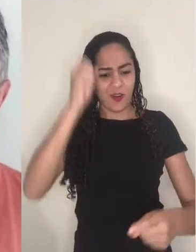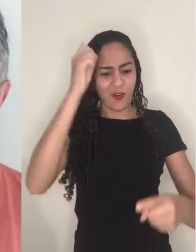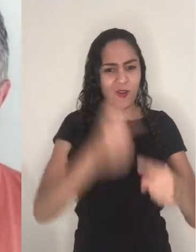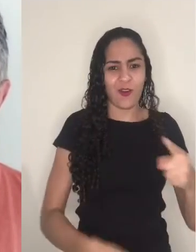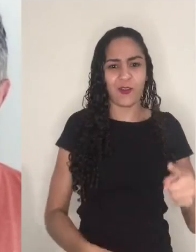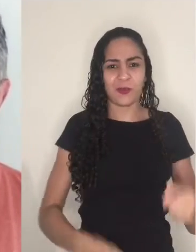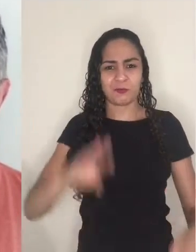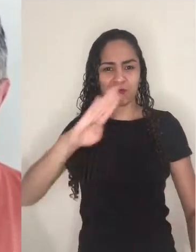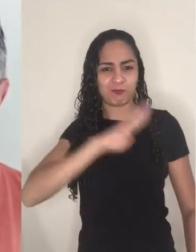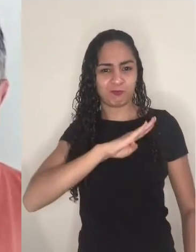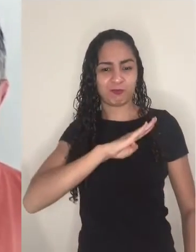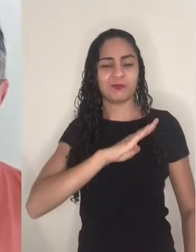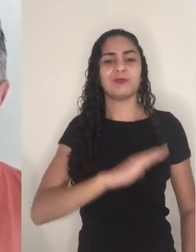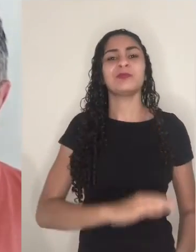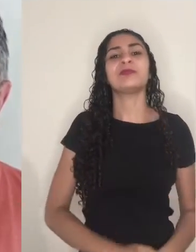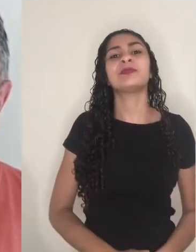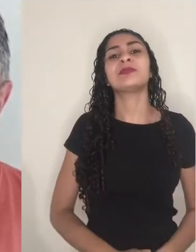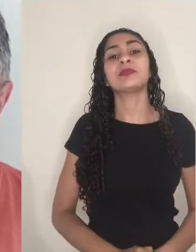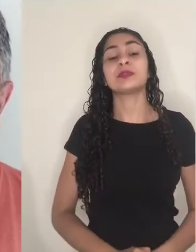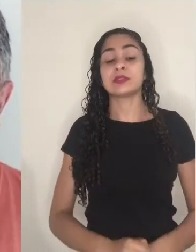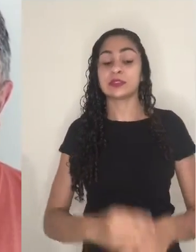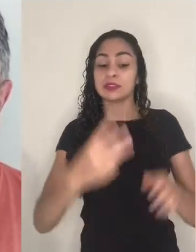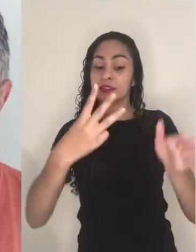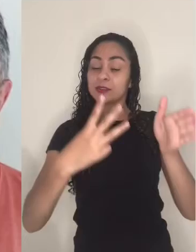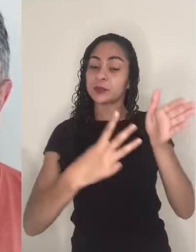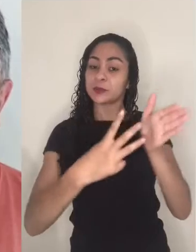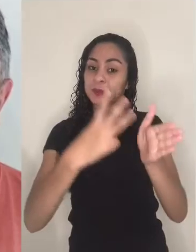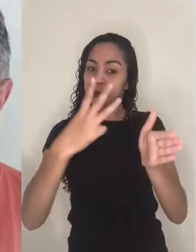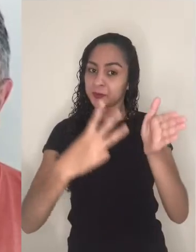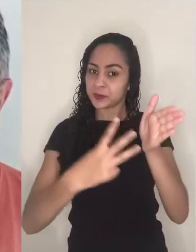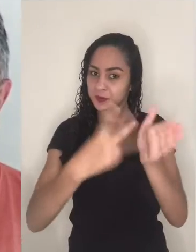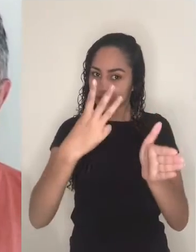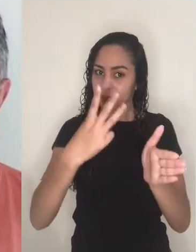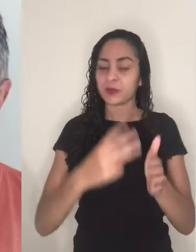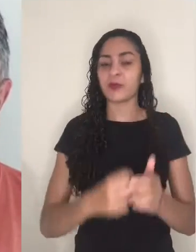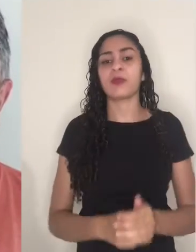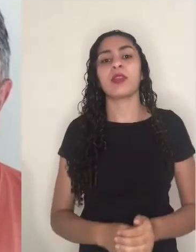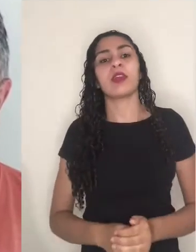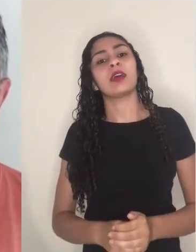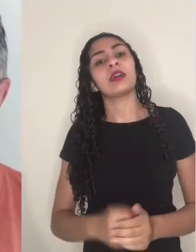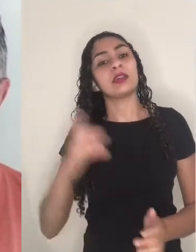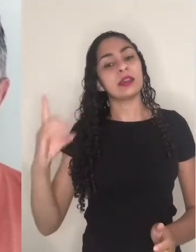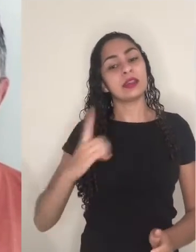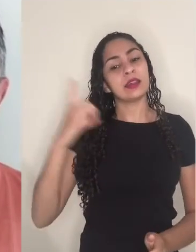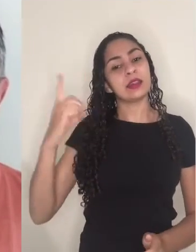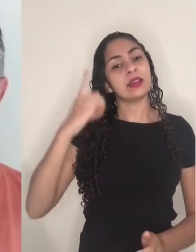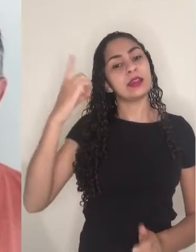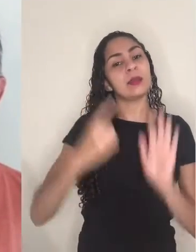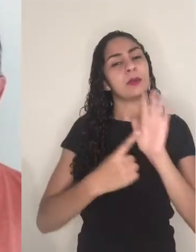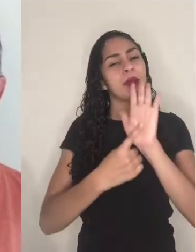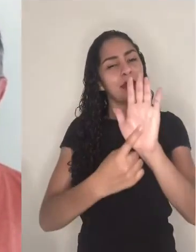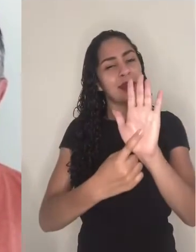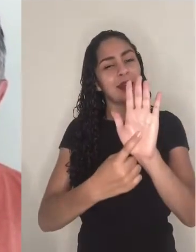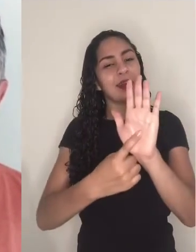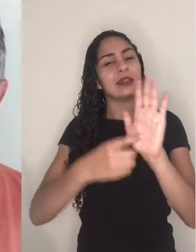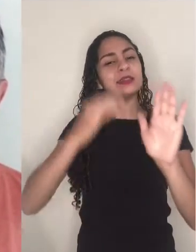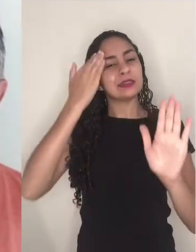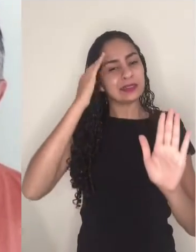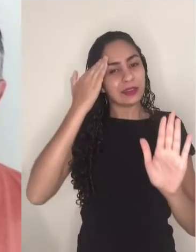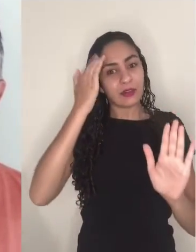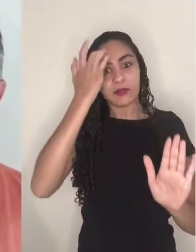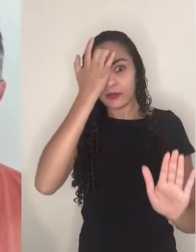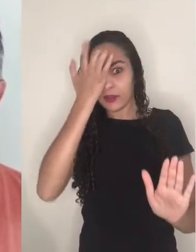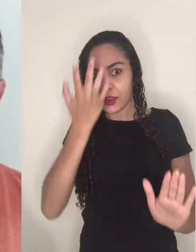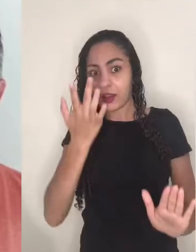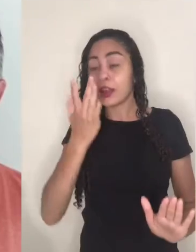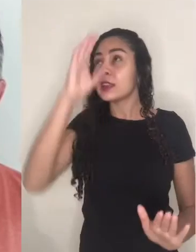Em terceiro lugar, o salmista usa uma forma que facilita o nosso entendimento quando pede a Deus